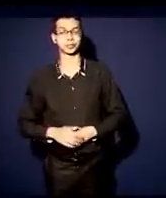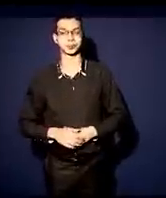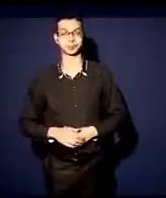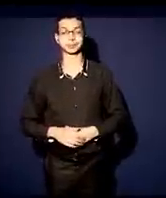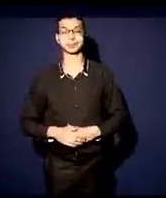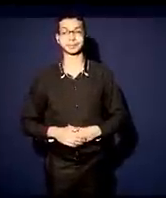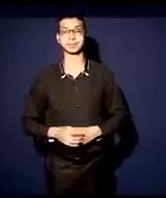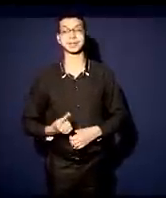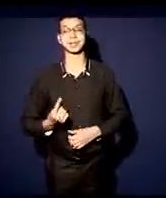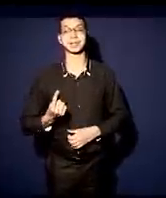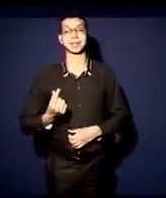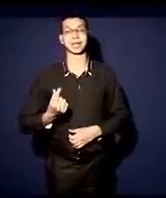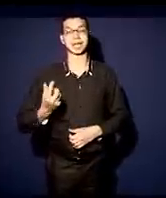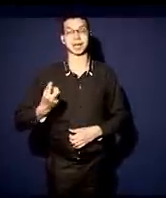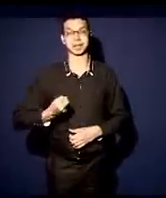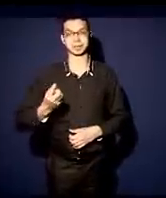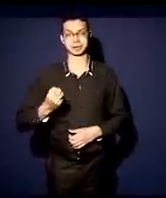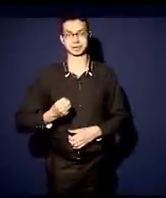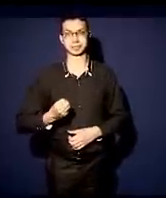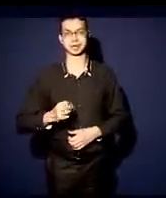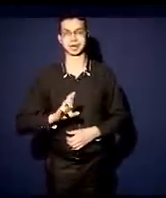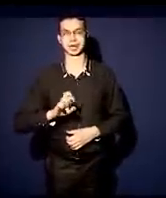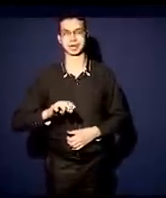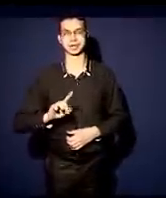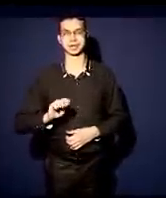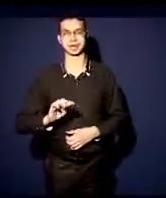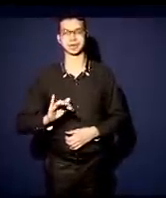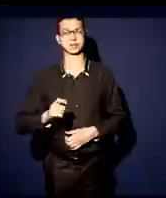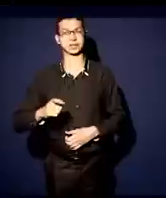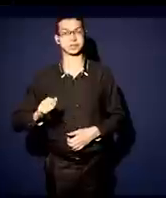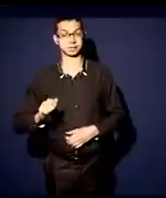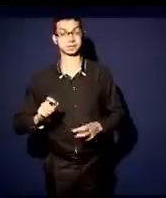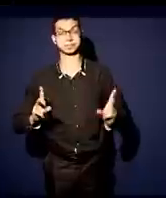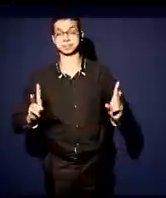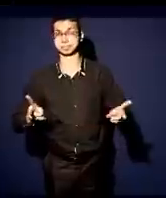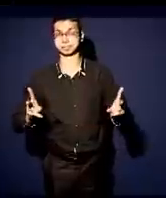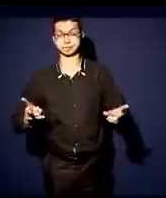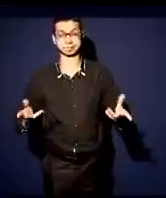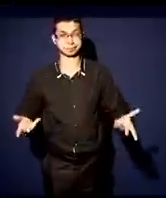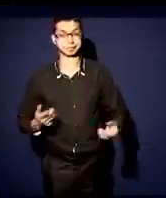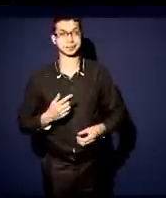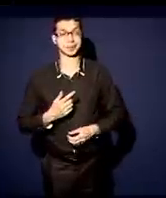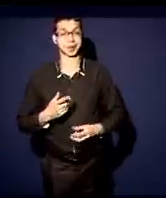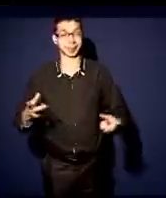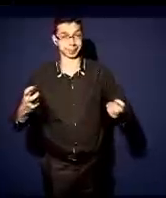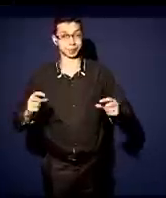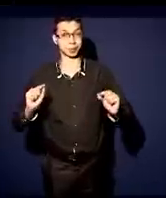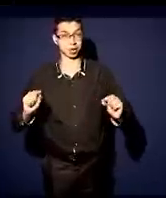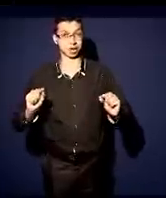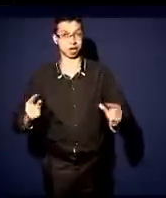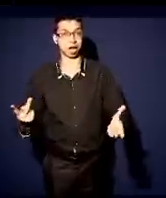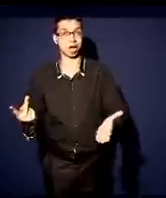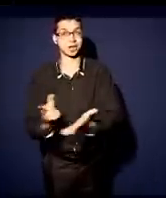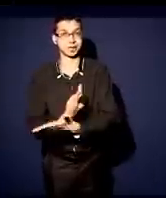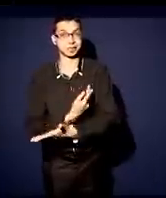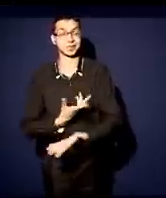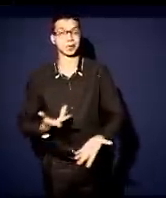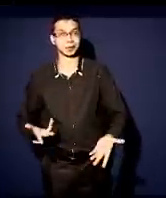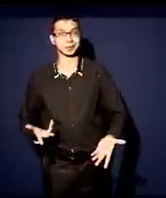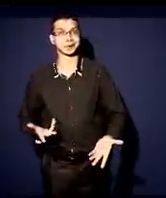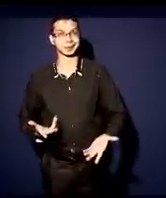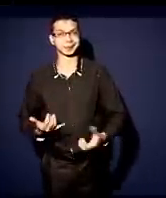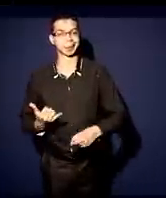Então, aquela tradicional carteira 60 40 levou um ferro que não se via há muito tempo. Então, os hedge